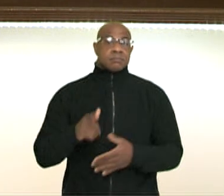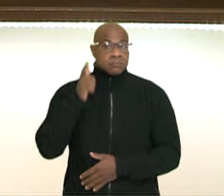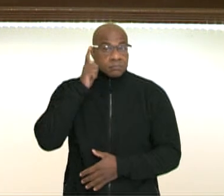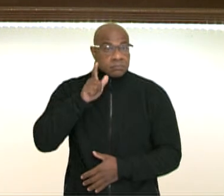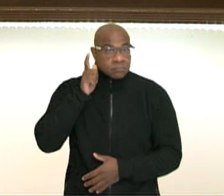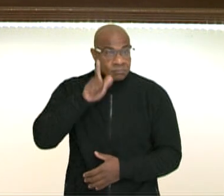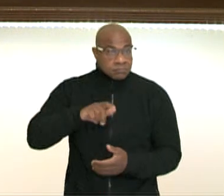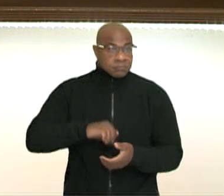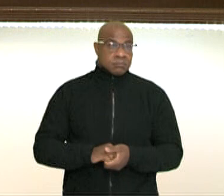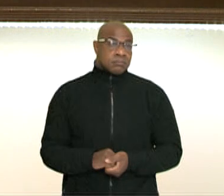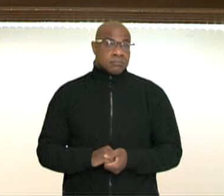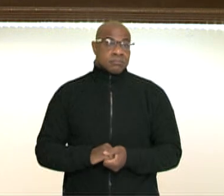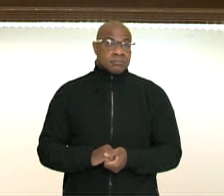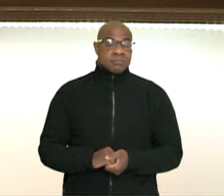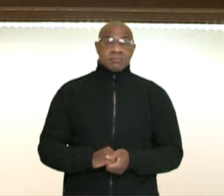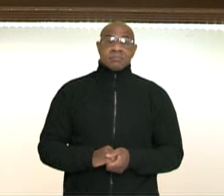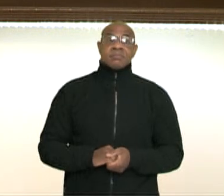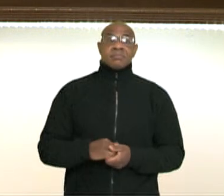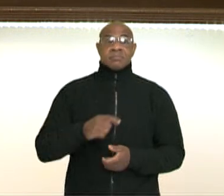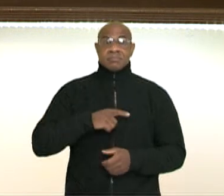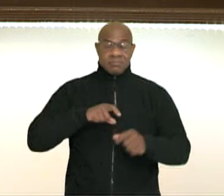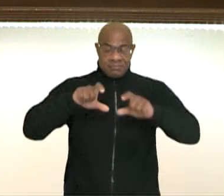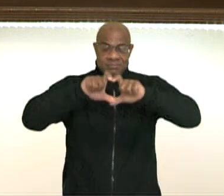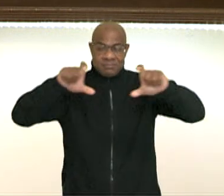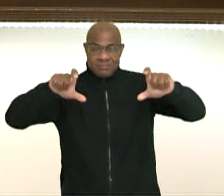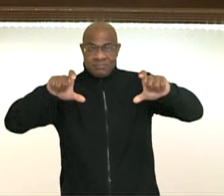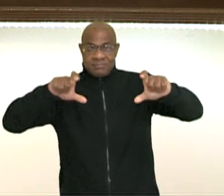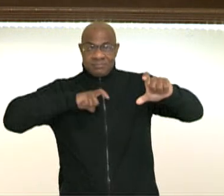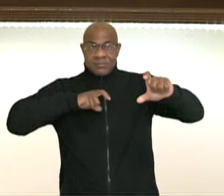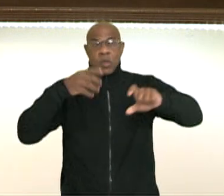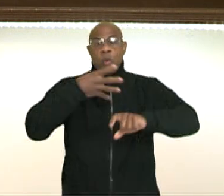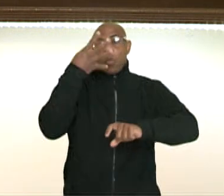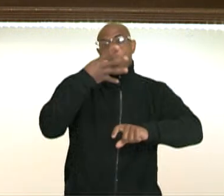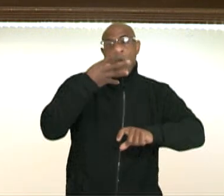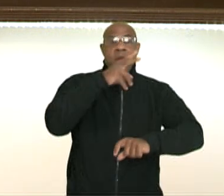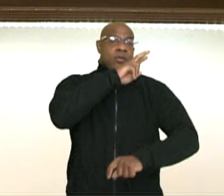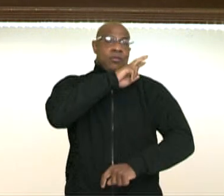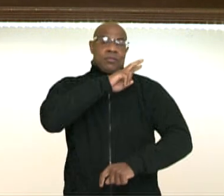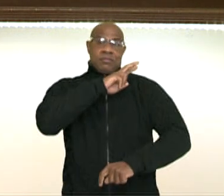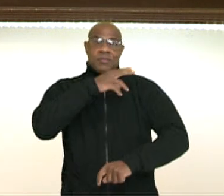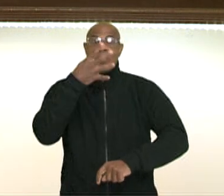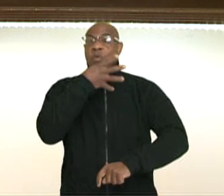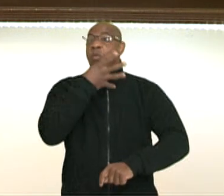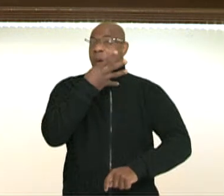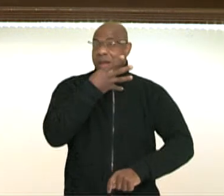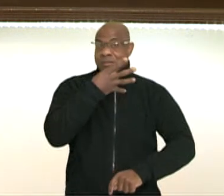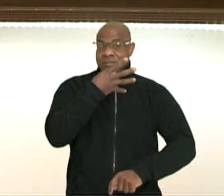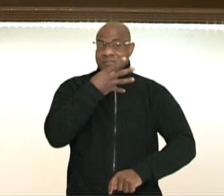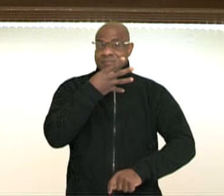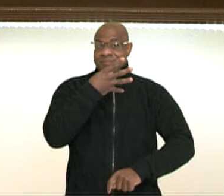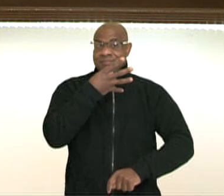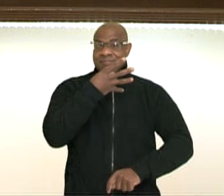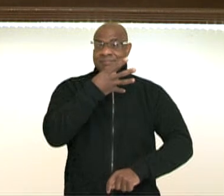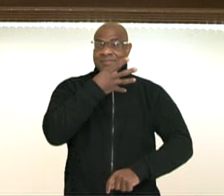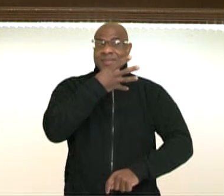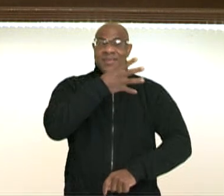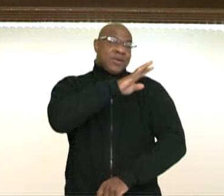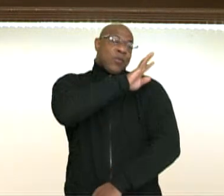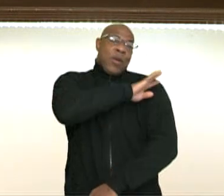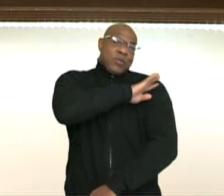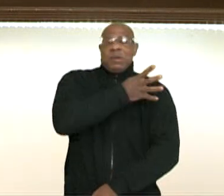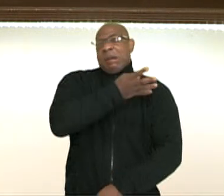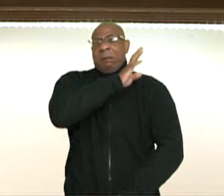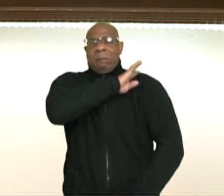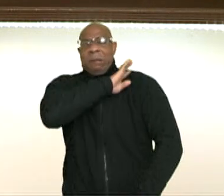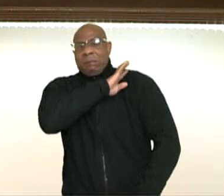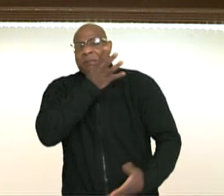Conseguiu? Então, eu dei uma equação do quarto grau. E o que eu pedi para você resolver? Respira fundo, não foi